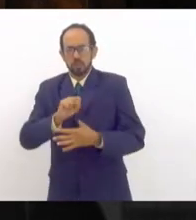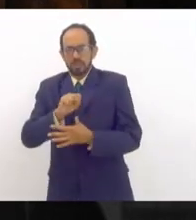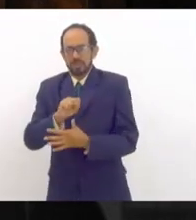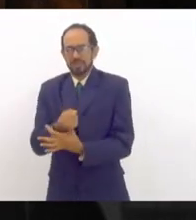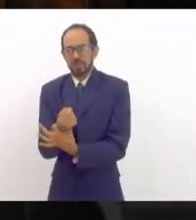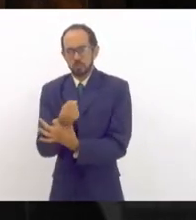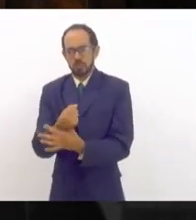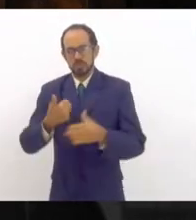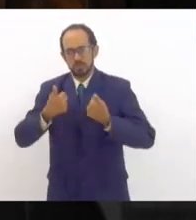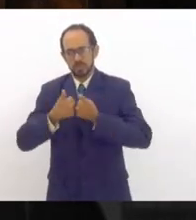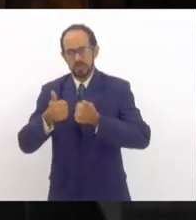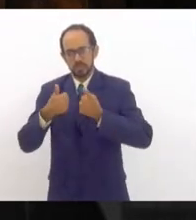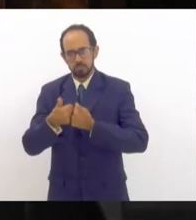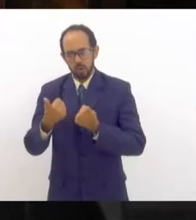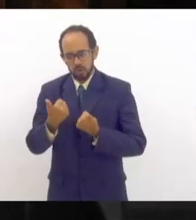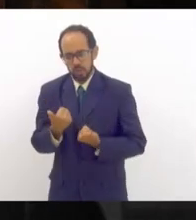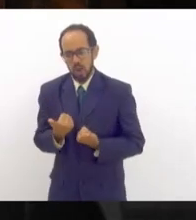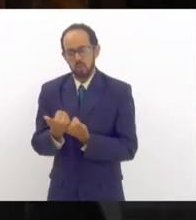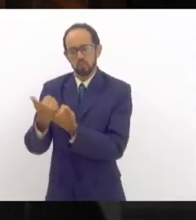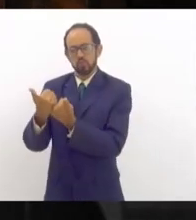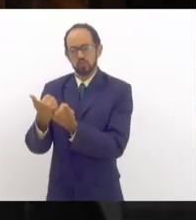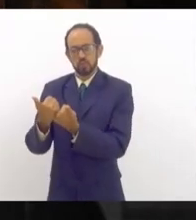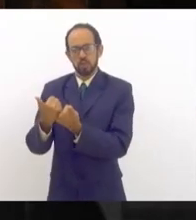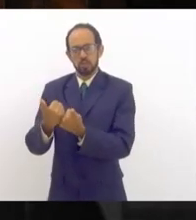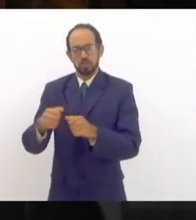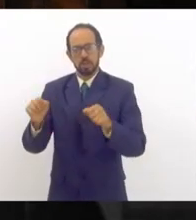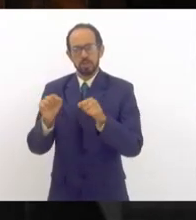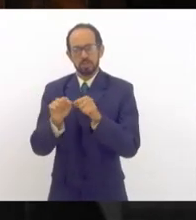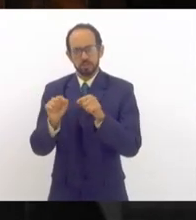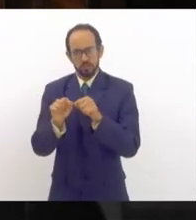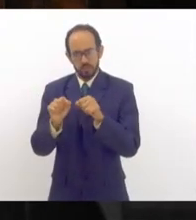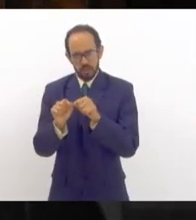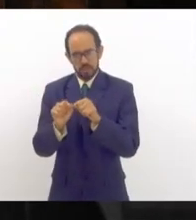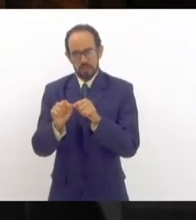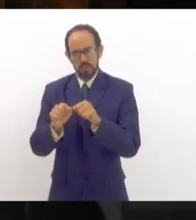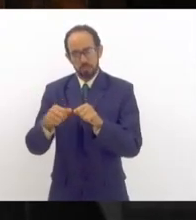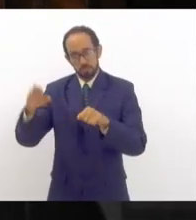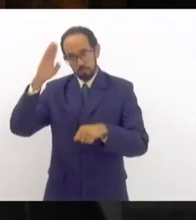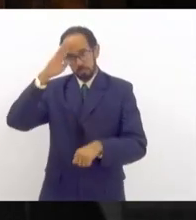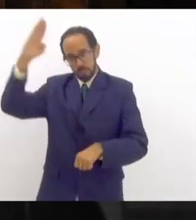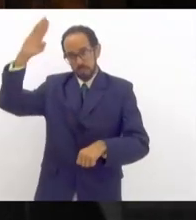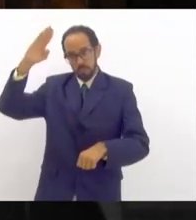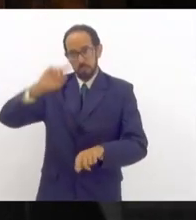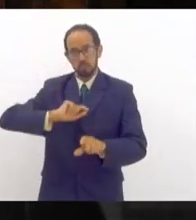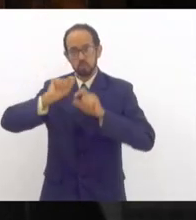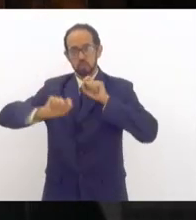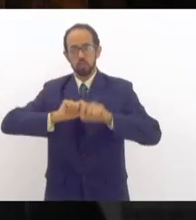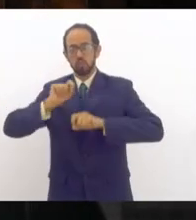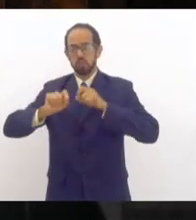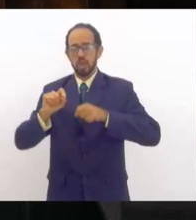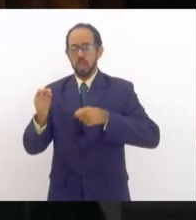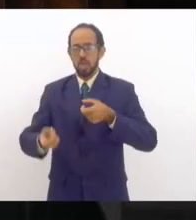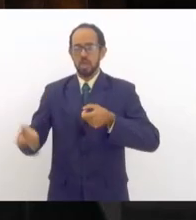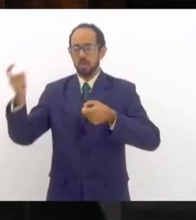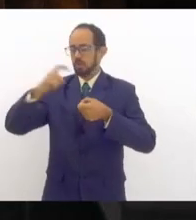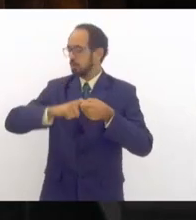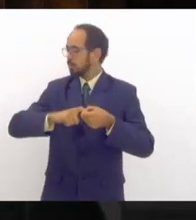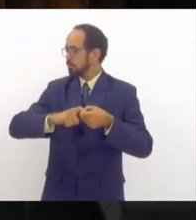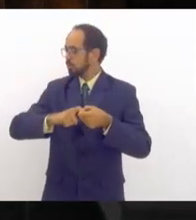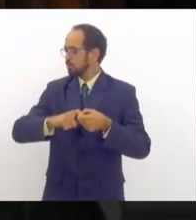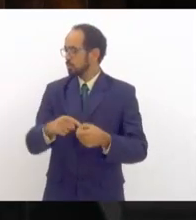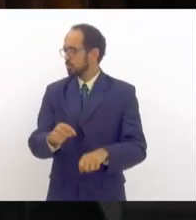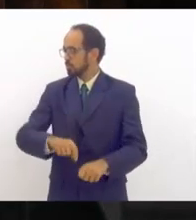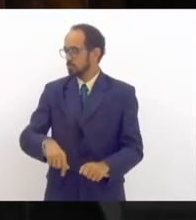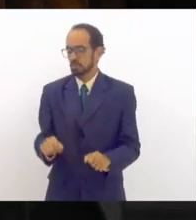transporte da auxílio para que ele possa estar sendo realizado e principalmente podendo estar retornando esse dinheiro do